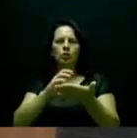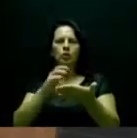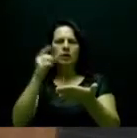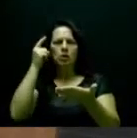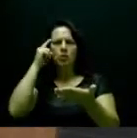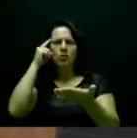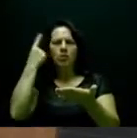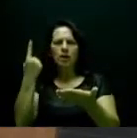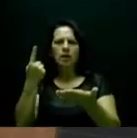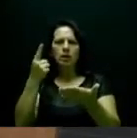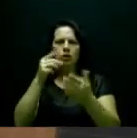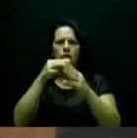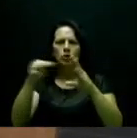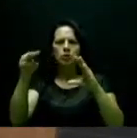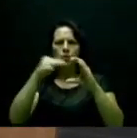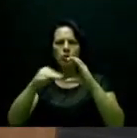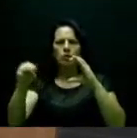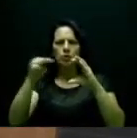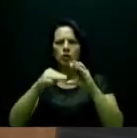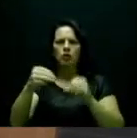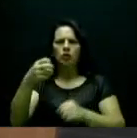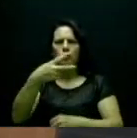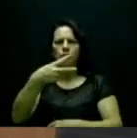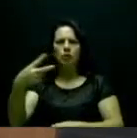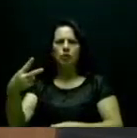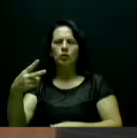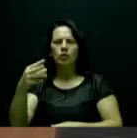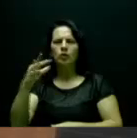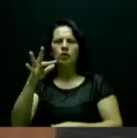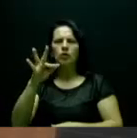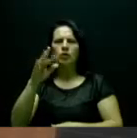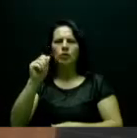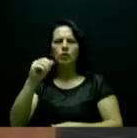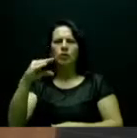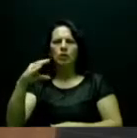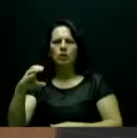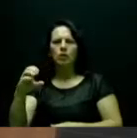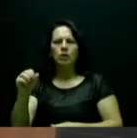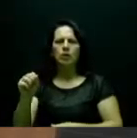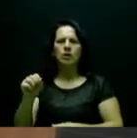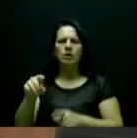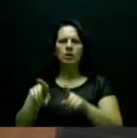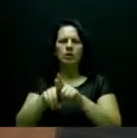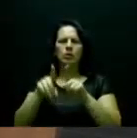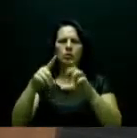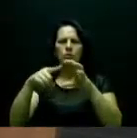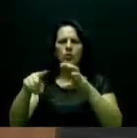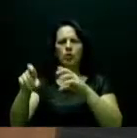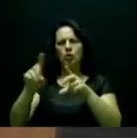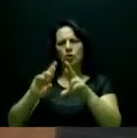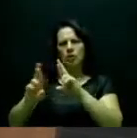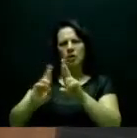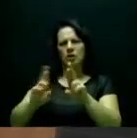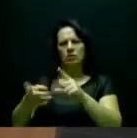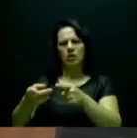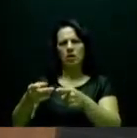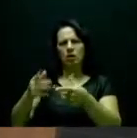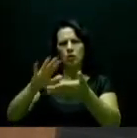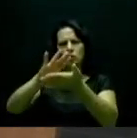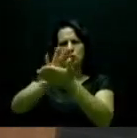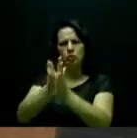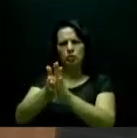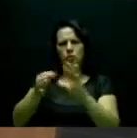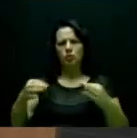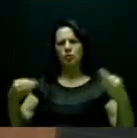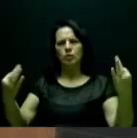para você ter uma ideia, nessas publicações foram 22 fakes, né, instalados ali só com esse fim de denegrir, desconstruir a tua vida, a